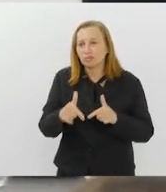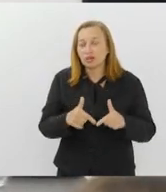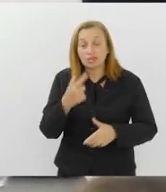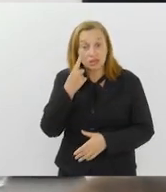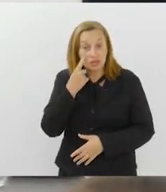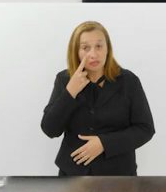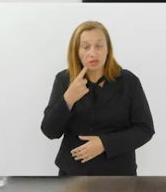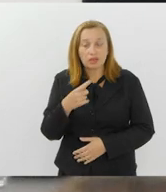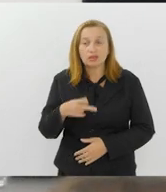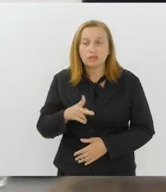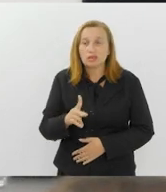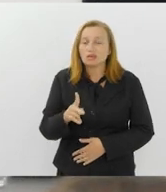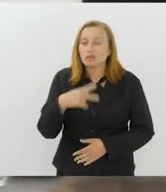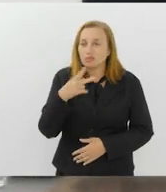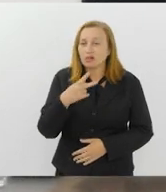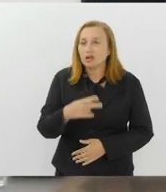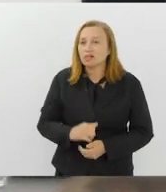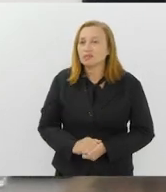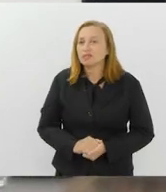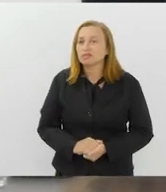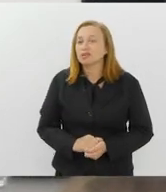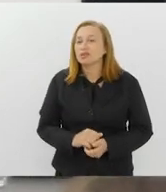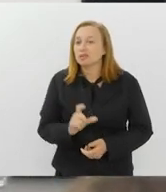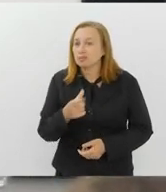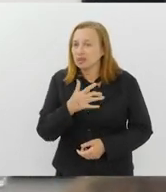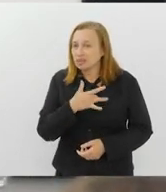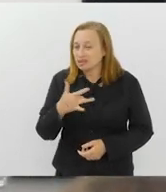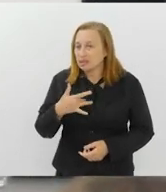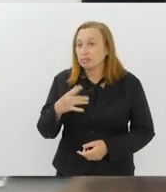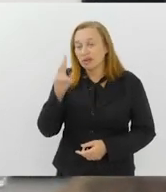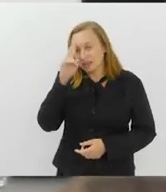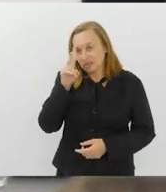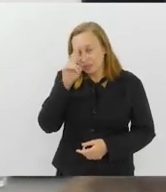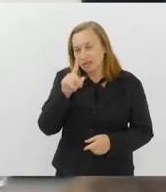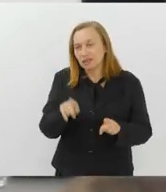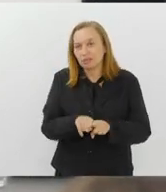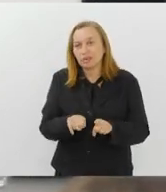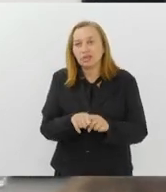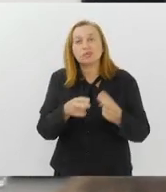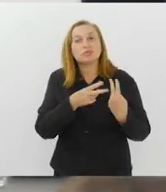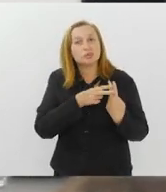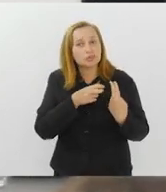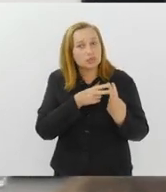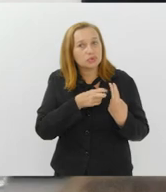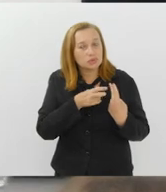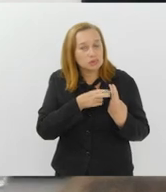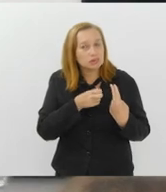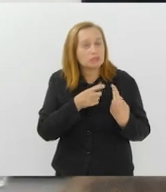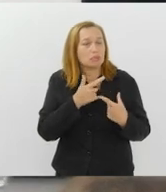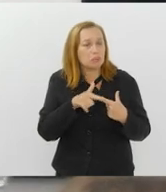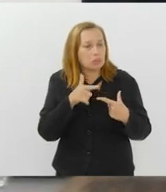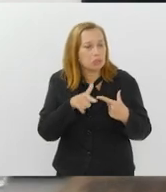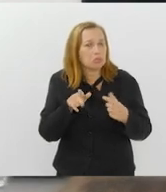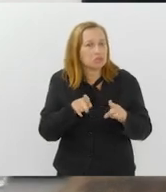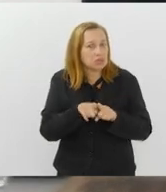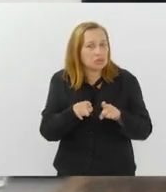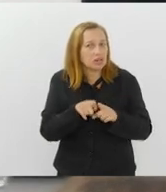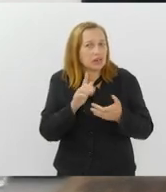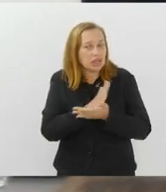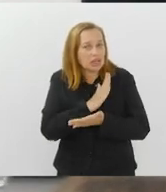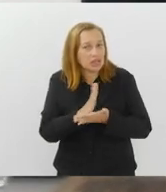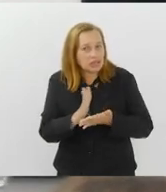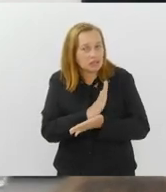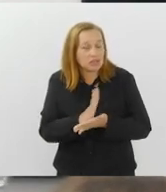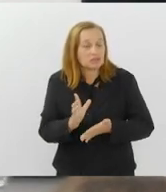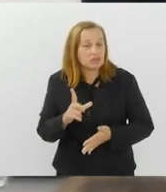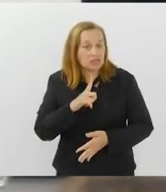eu sempre falo aqui, a gente está falando do plano de saúde, mas a gente tem que lembrar do SUS também, que é um grande problema. Às vezes você tem plano de saúde, vou